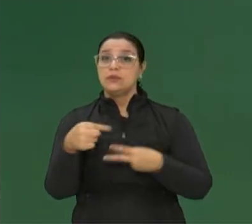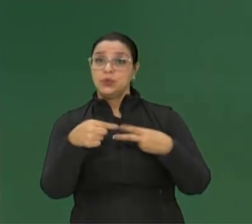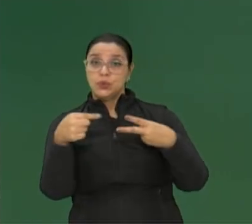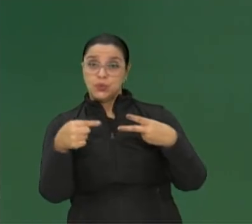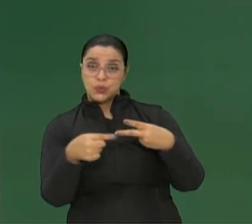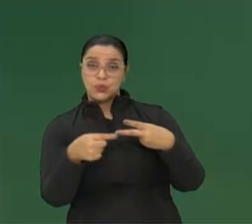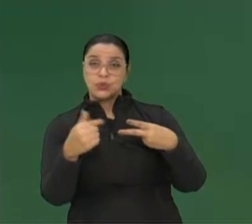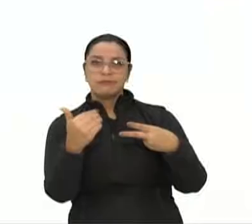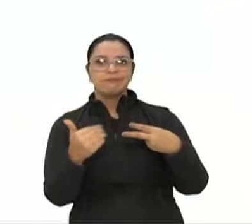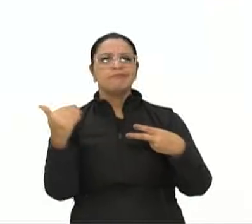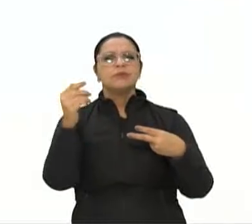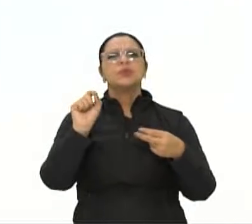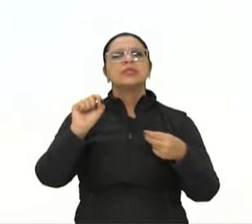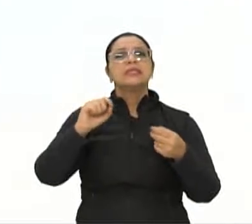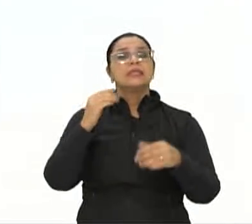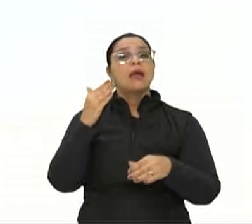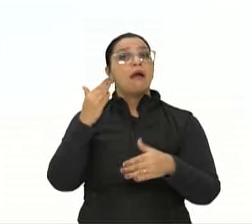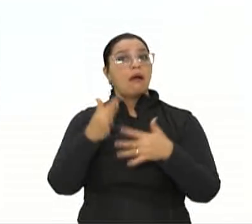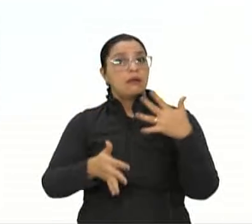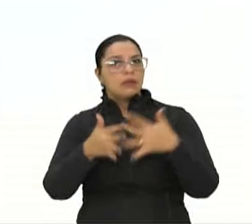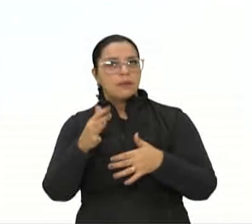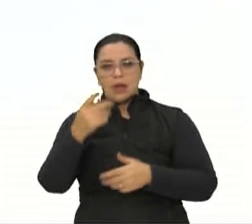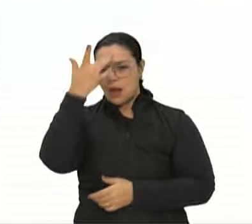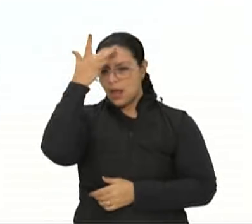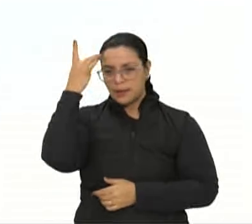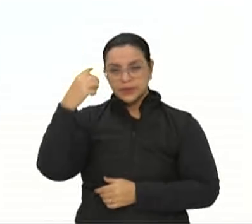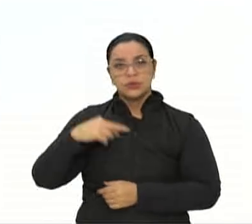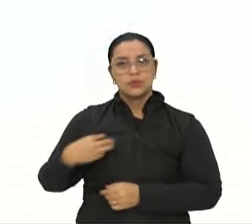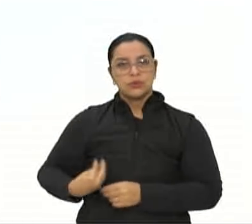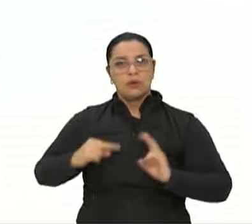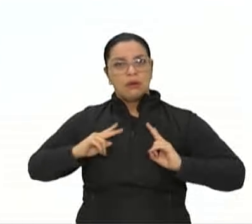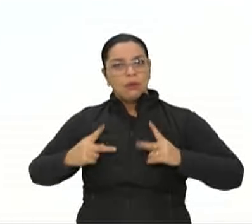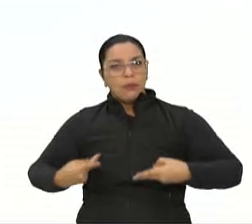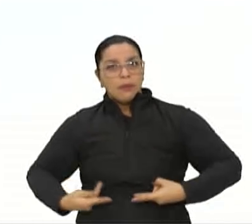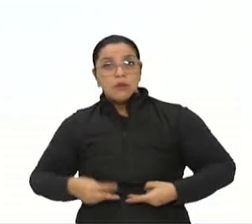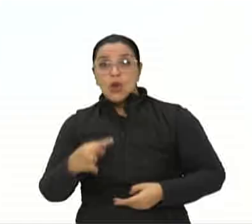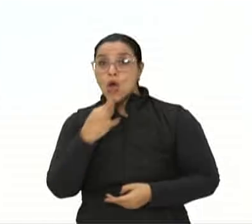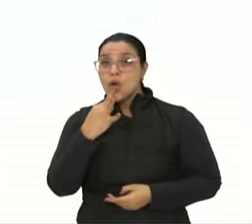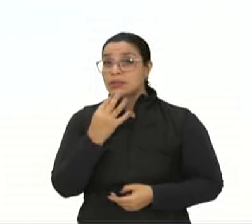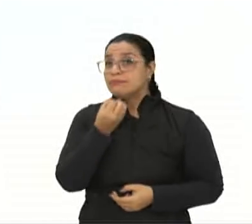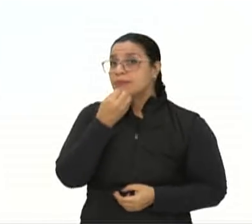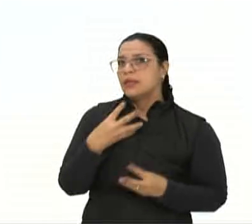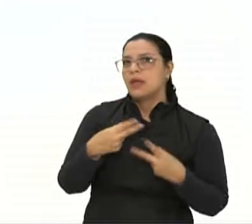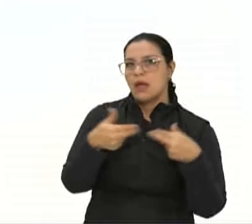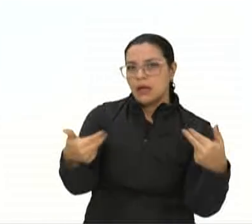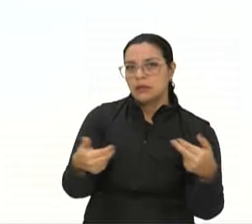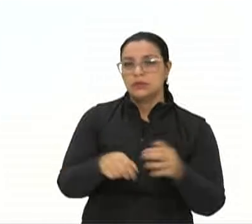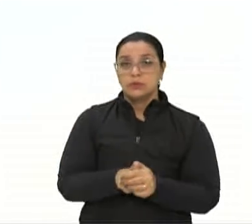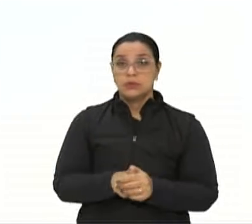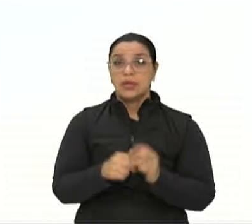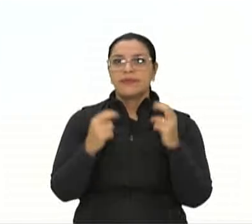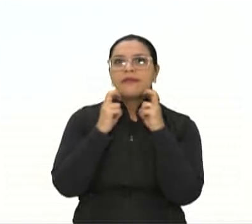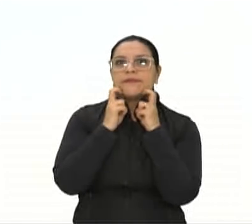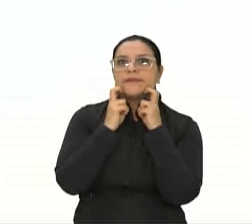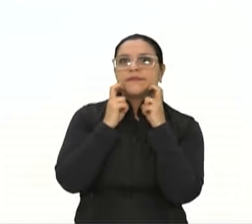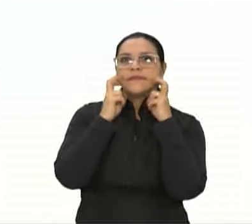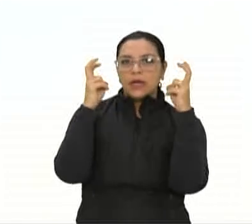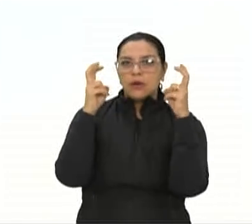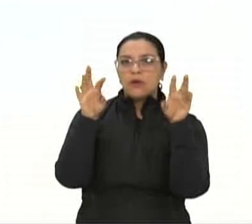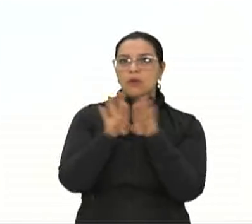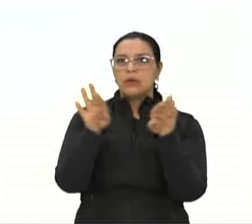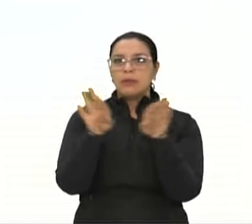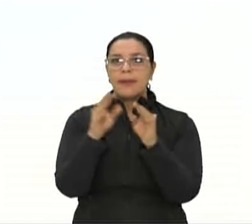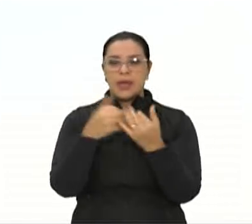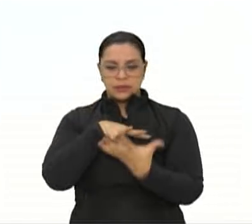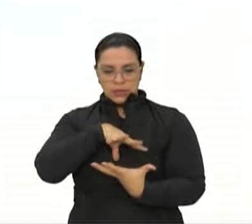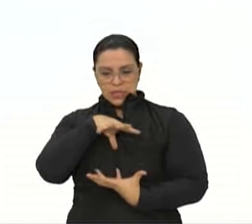coisas, sobretudo, que impedem o ser humano de chegar a conhecer bem as coisas. A vergonha, que ofusca a